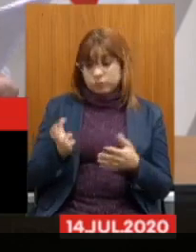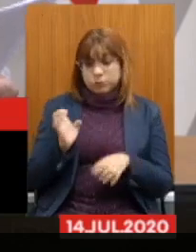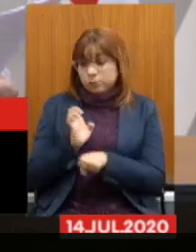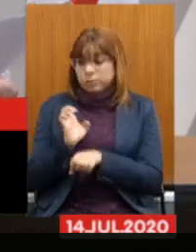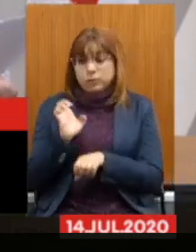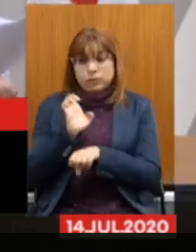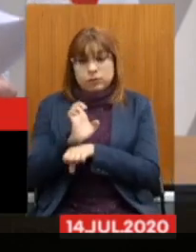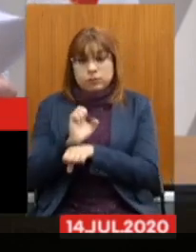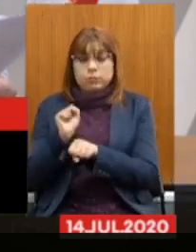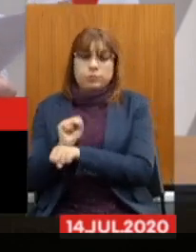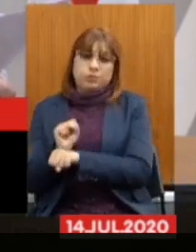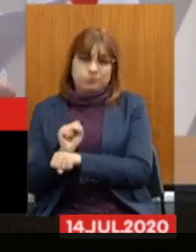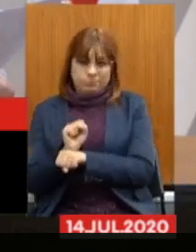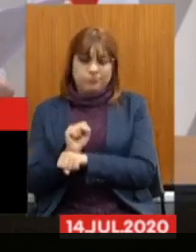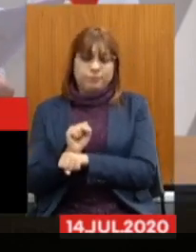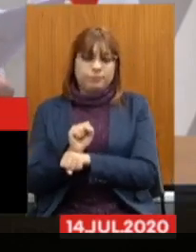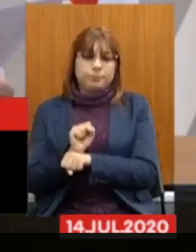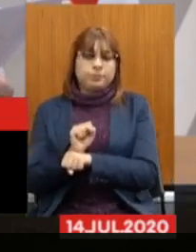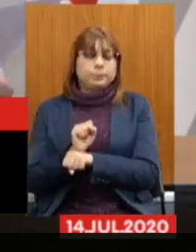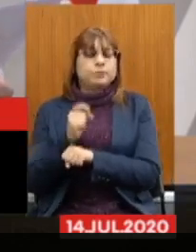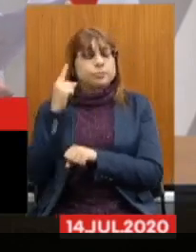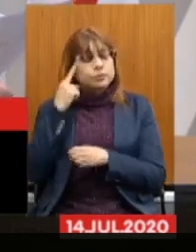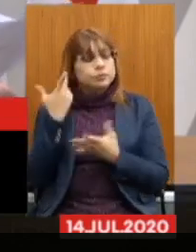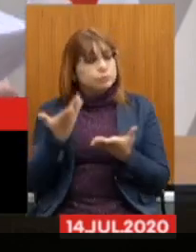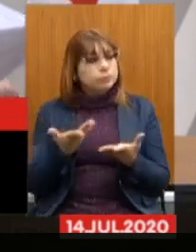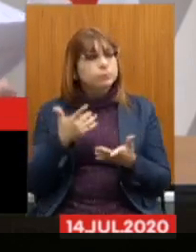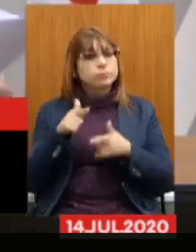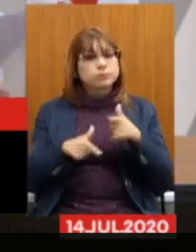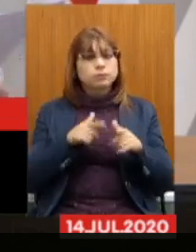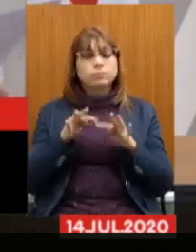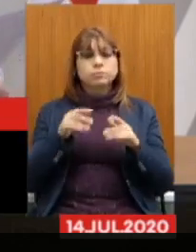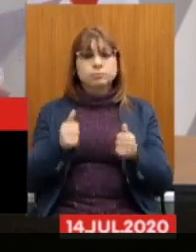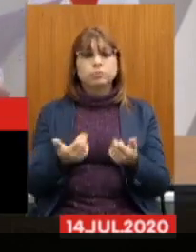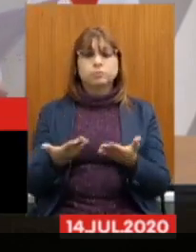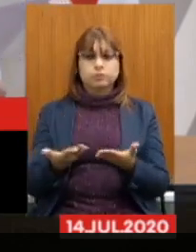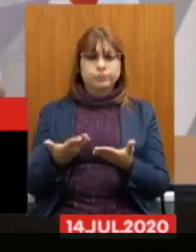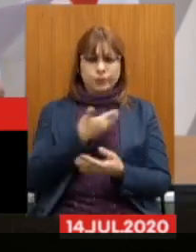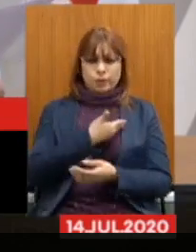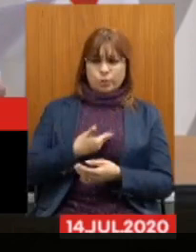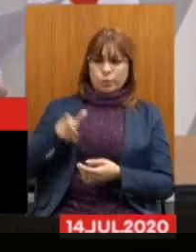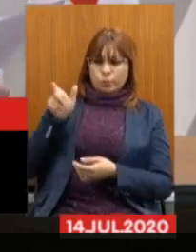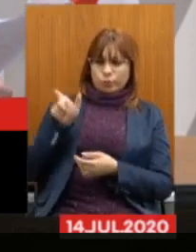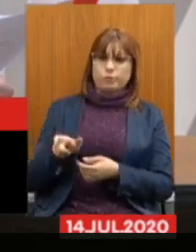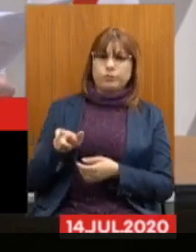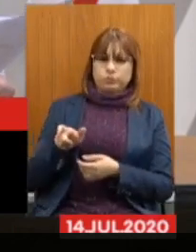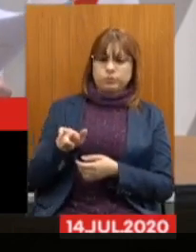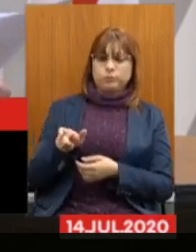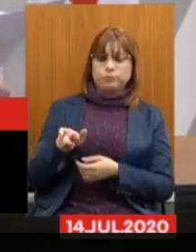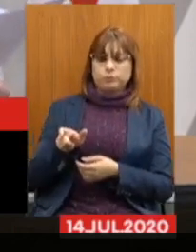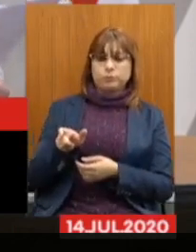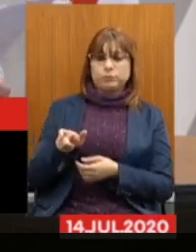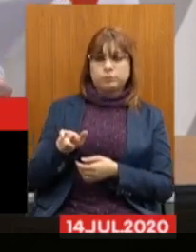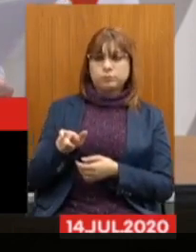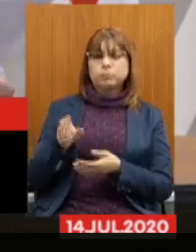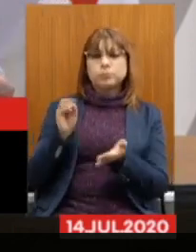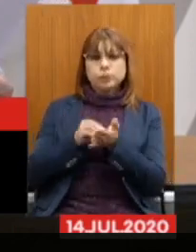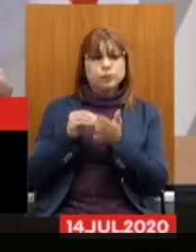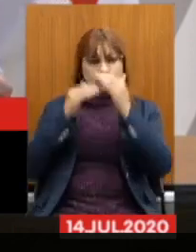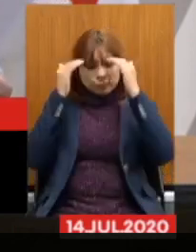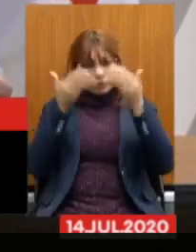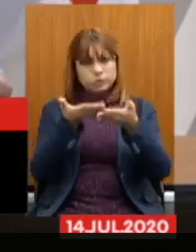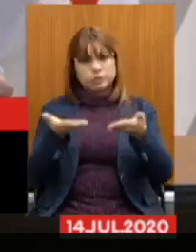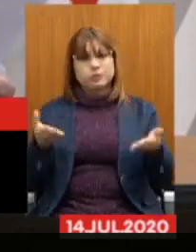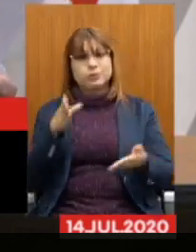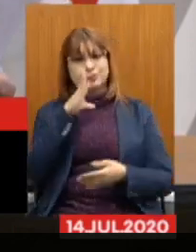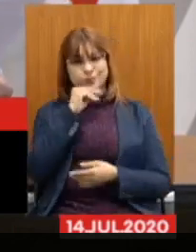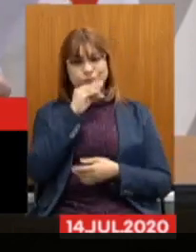complexo que envolve os serviços e servidores públicos do Estado, o governador encontra em suas palavras o desrespeito a esses mesmos